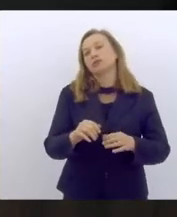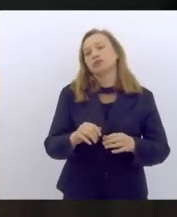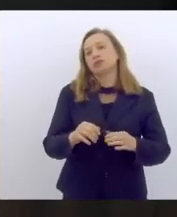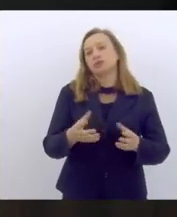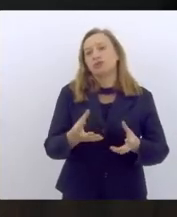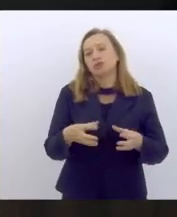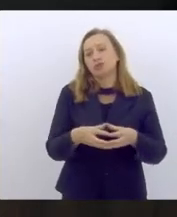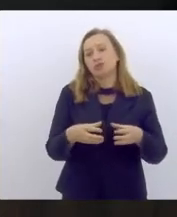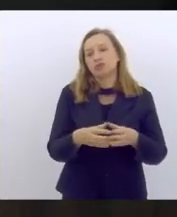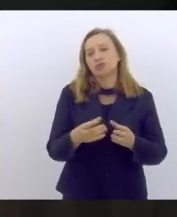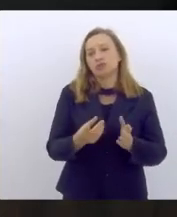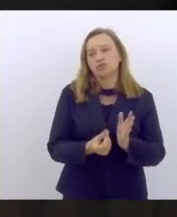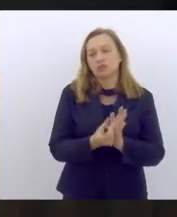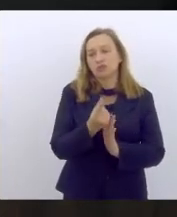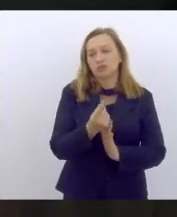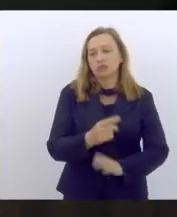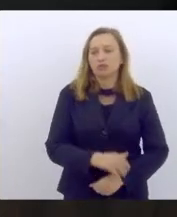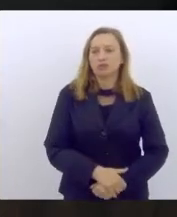orçamento